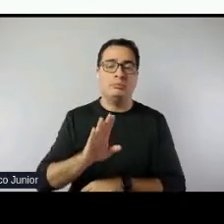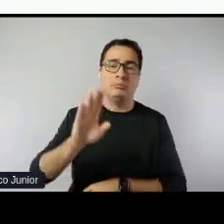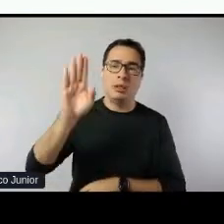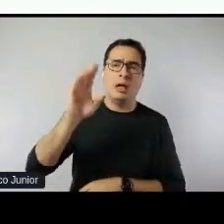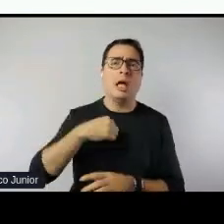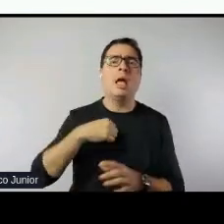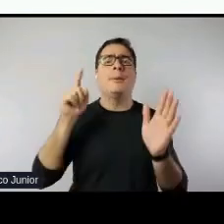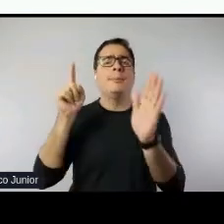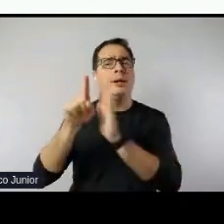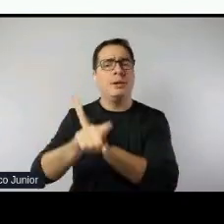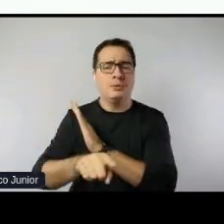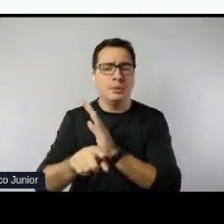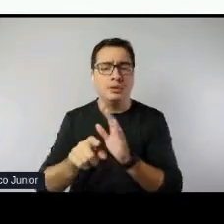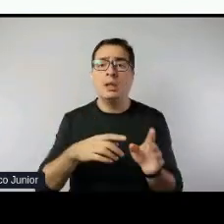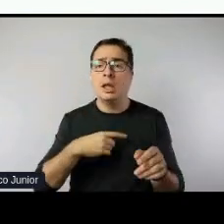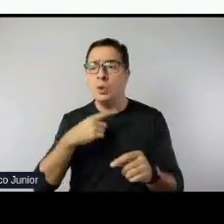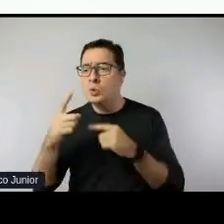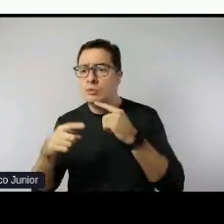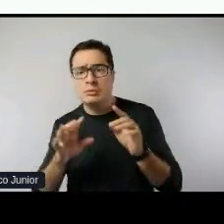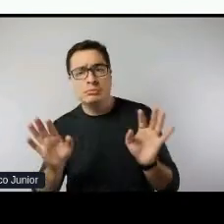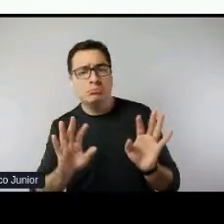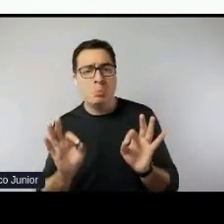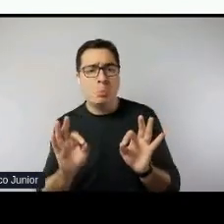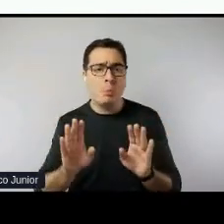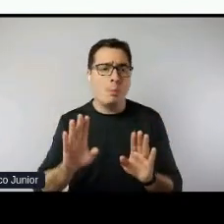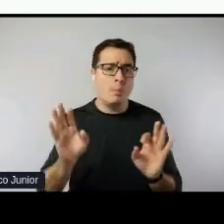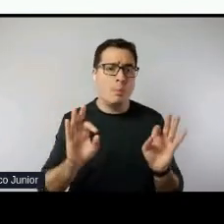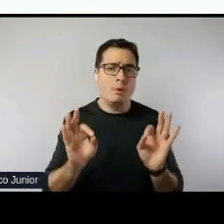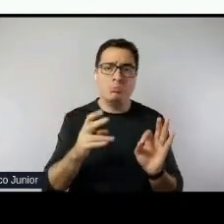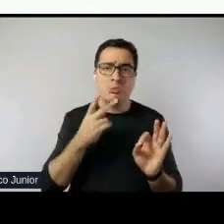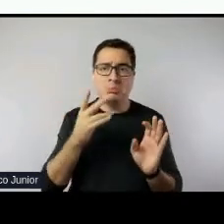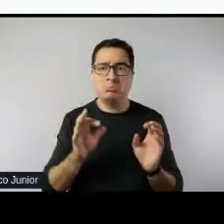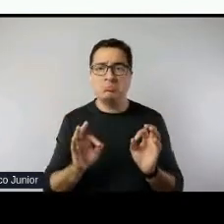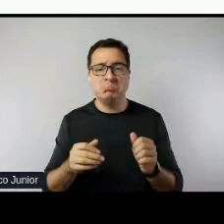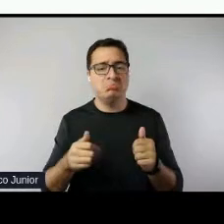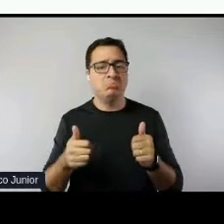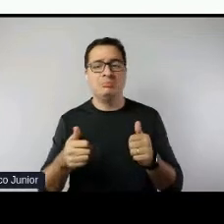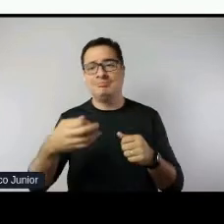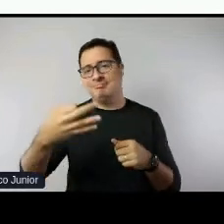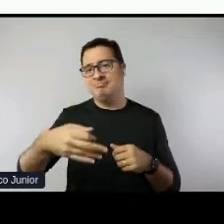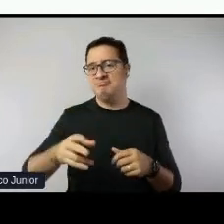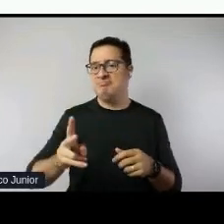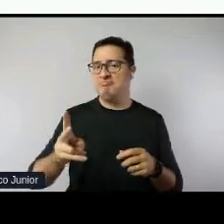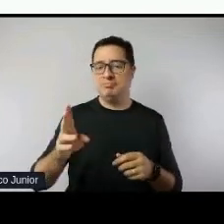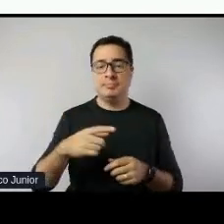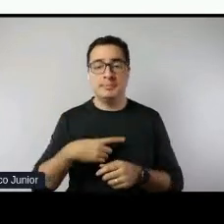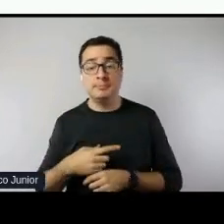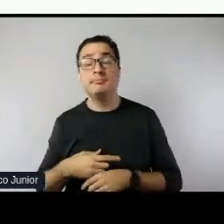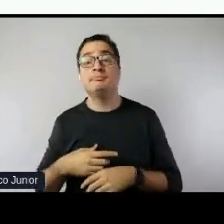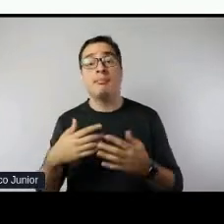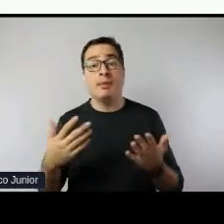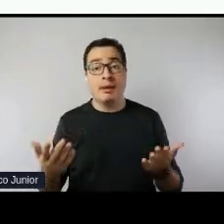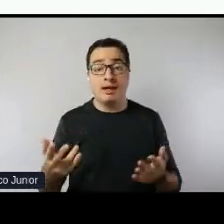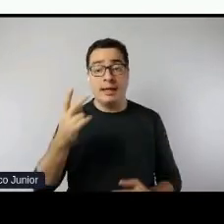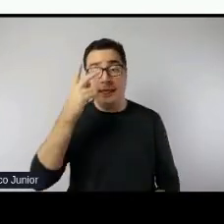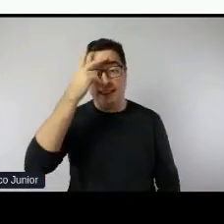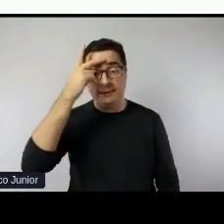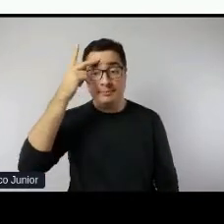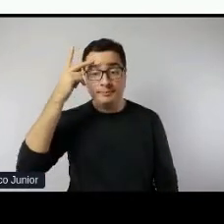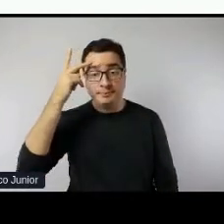pergunto, tem alguma dúvida? Ninguém está falando mais nada, está seguindo. Ou seja, as pessoas estão...